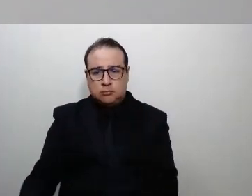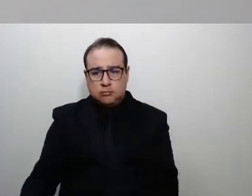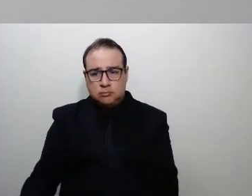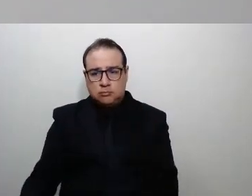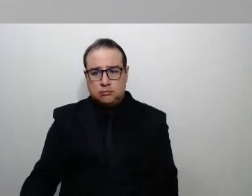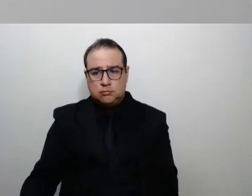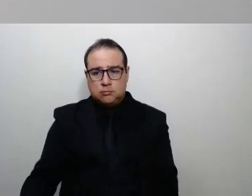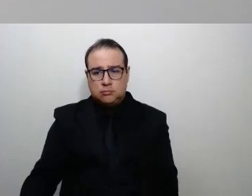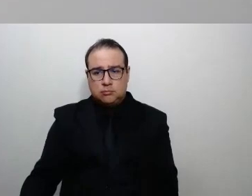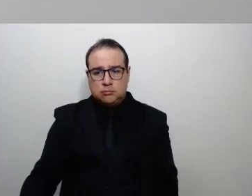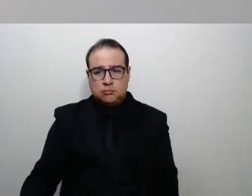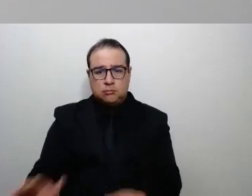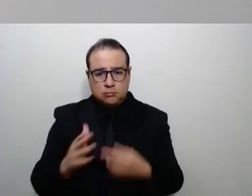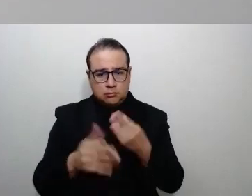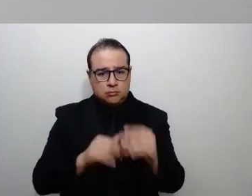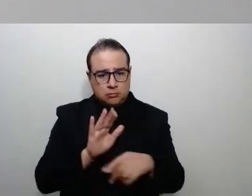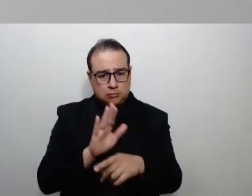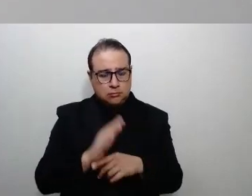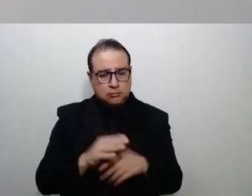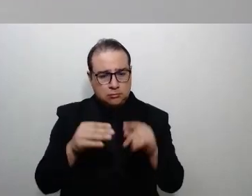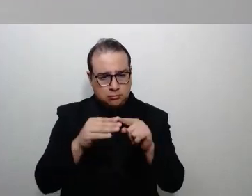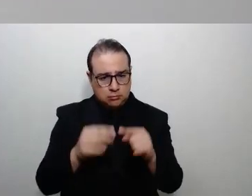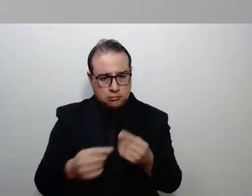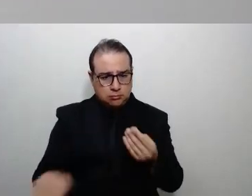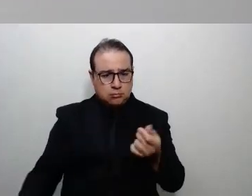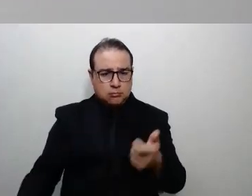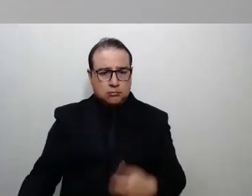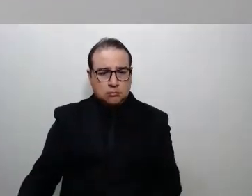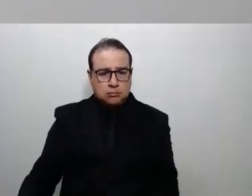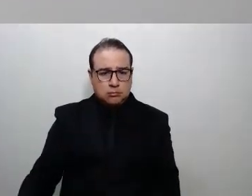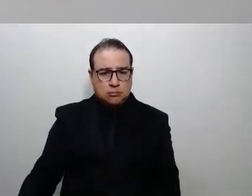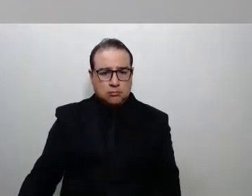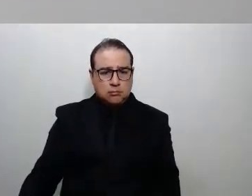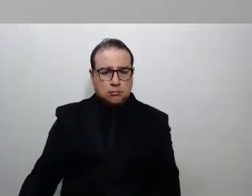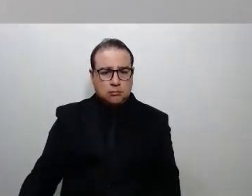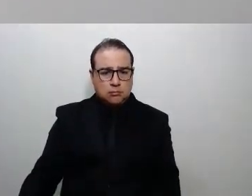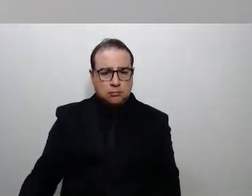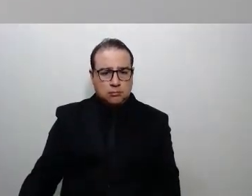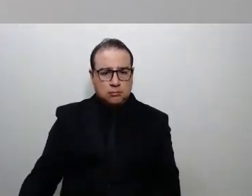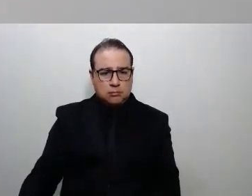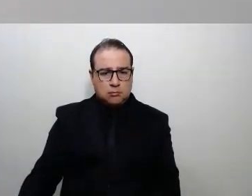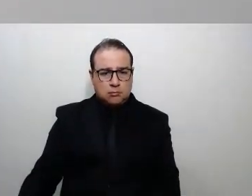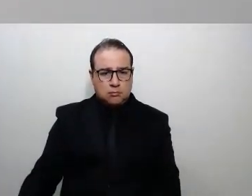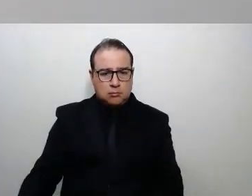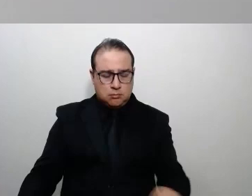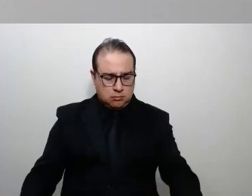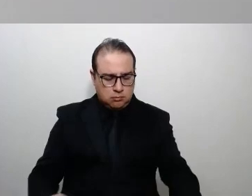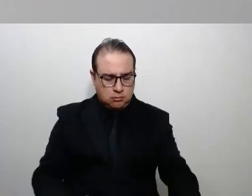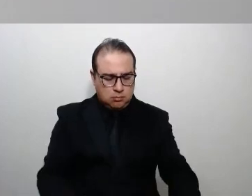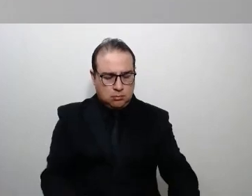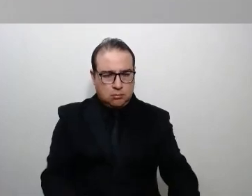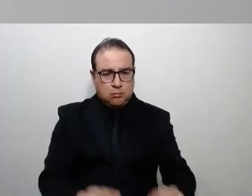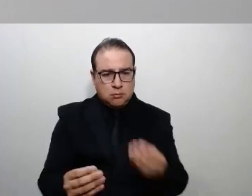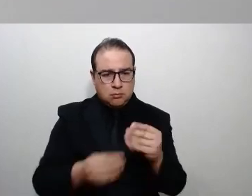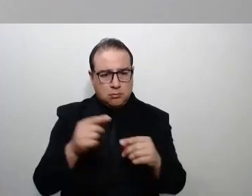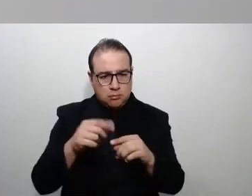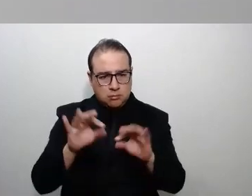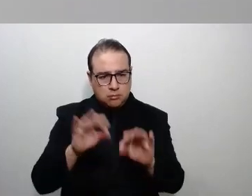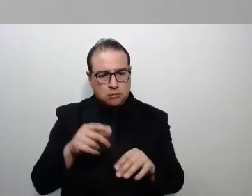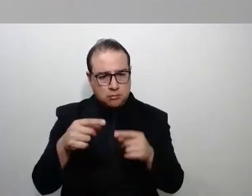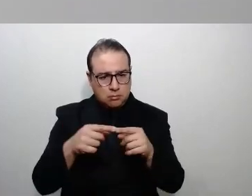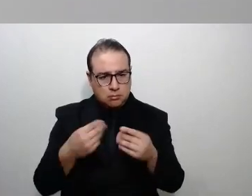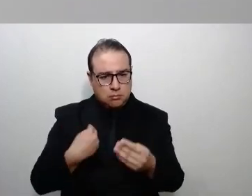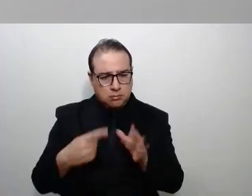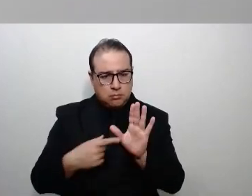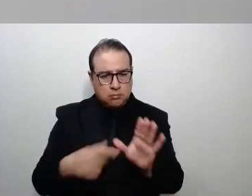contribuindo para que fosse um pleito bastante dentro dos limites da polarização que nós vivemos